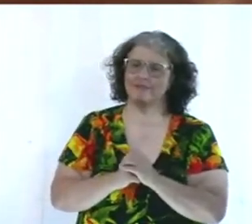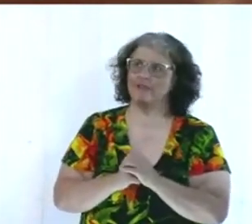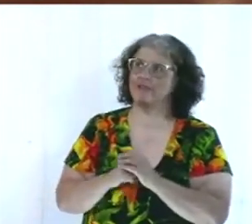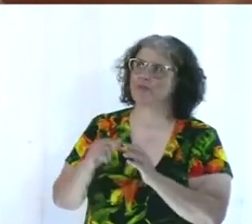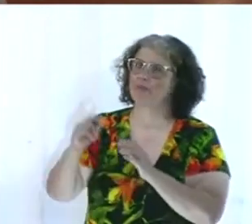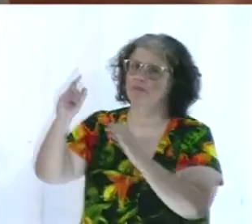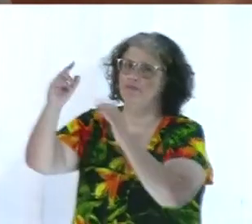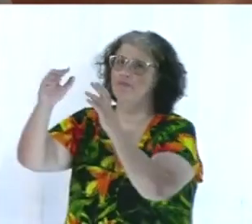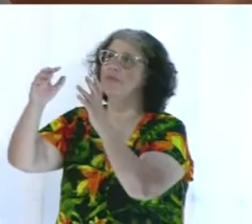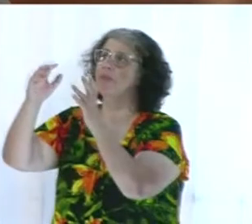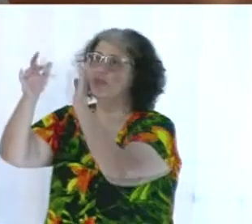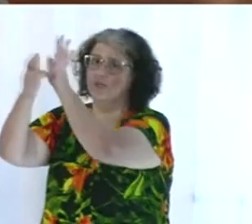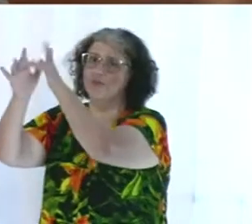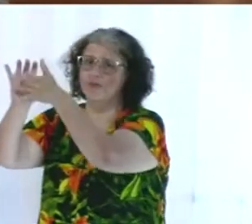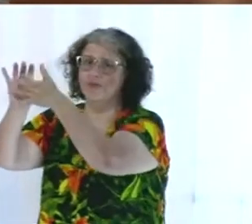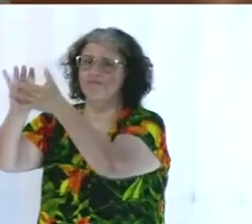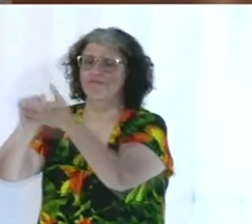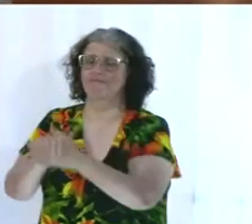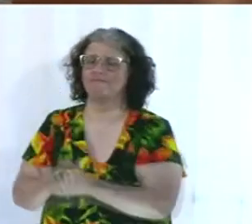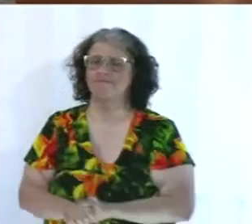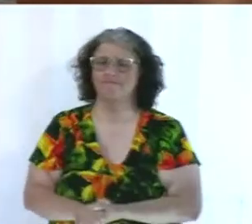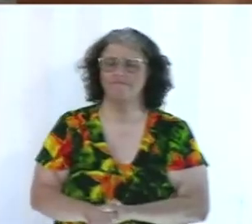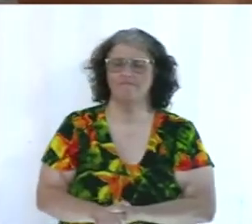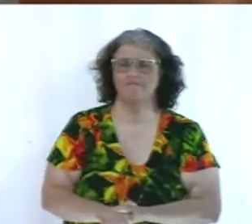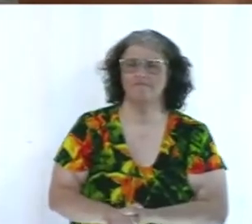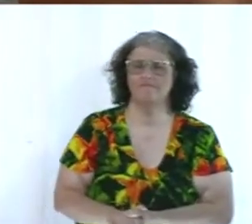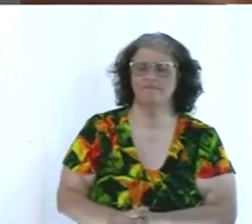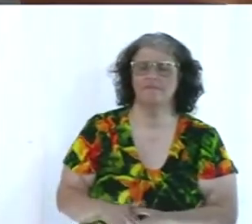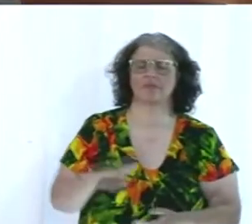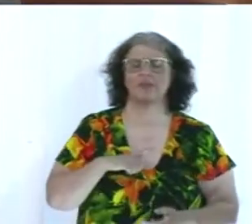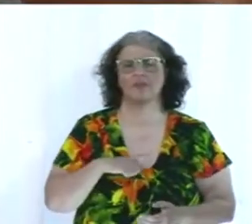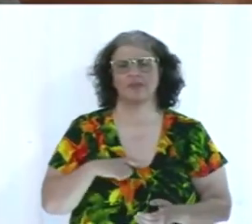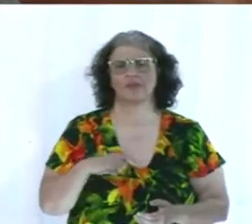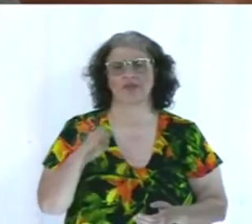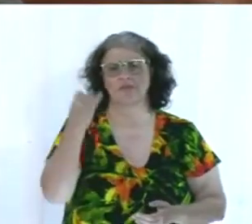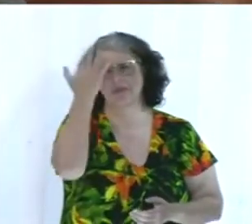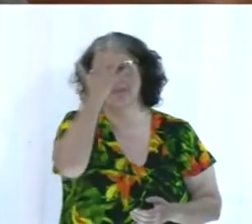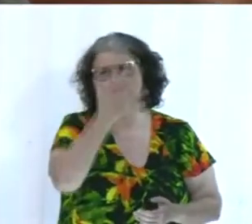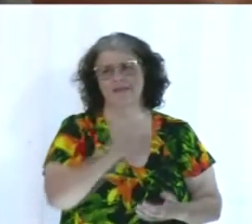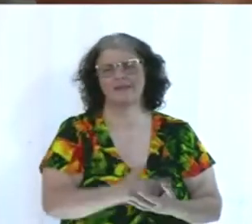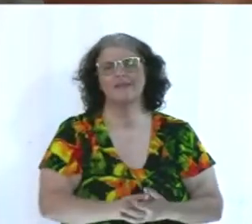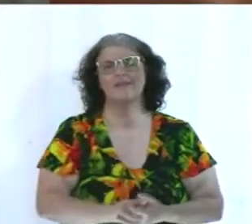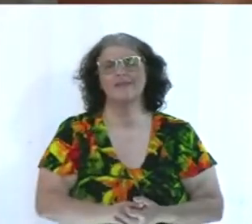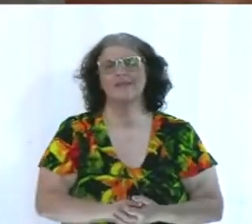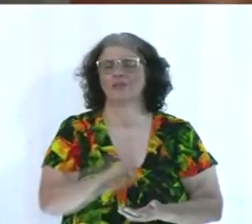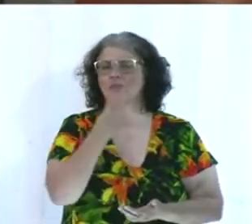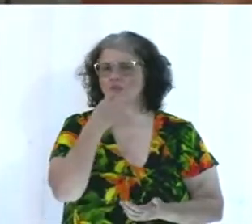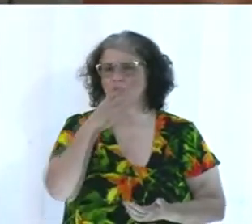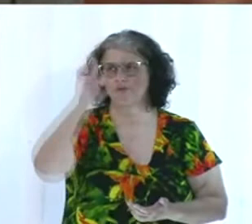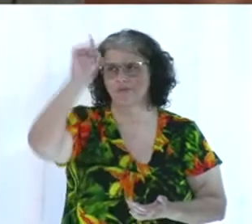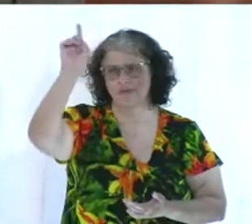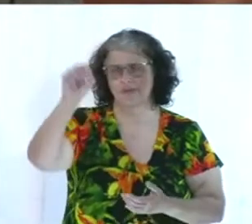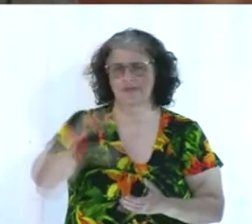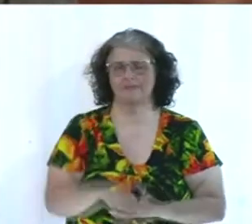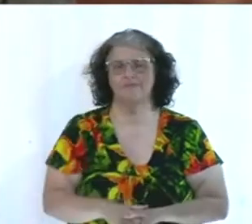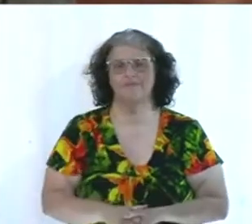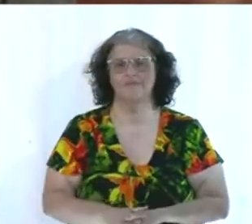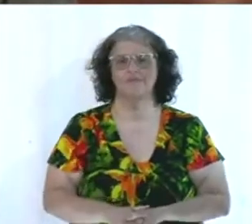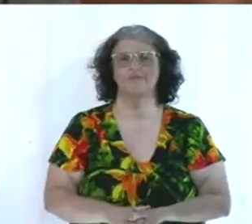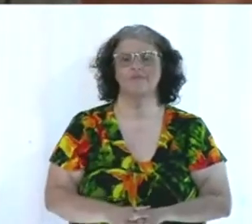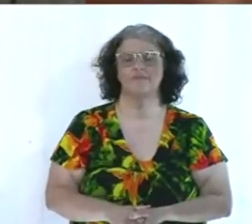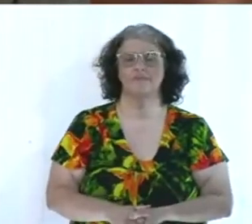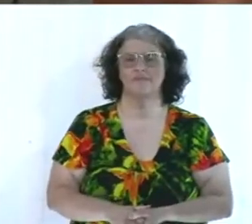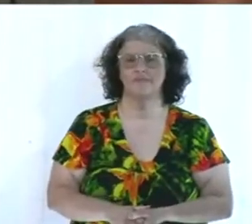reconheço. Ainda que tenhamos, graças ao nosso bom Deus, como já foi colocado hoje pela manhã, na palavra que foi pregada, e